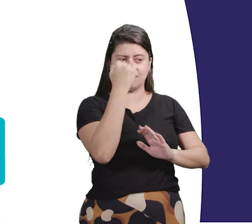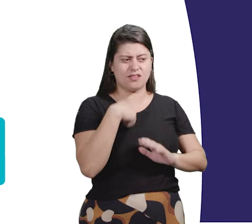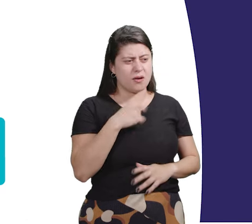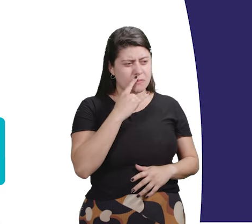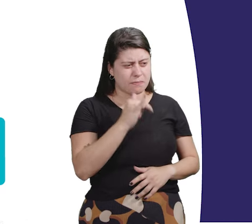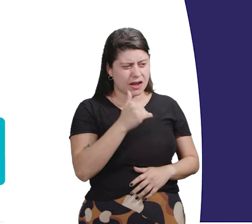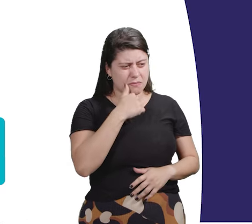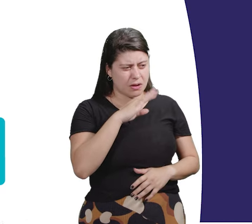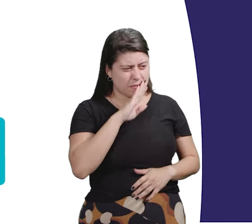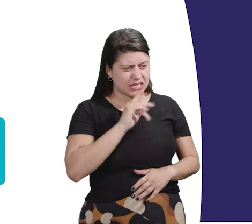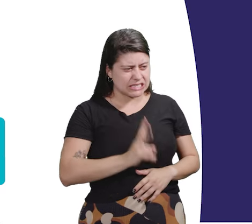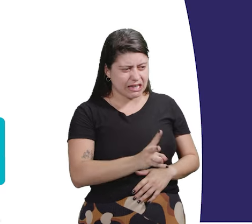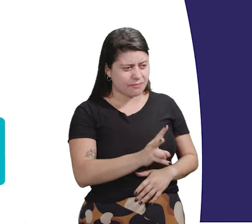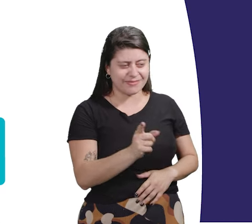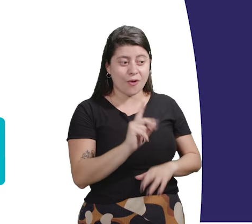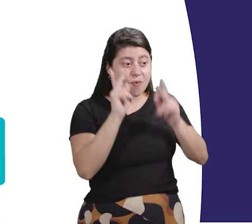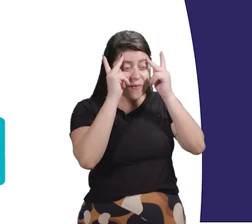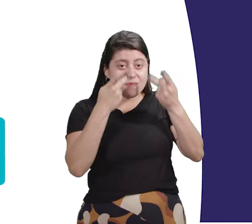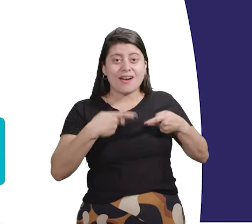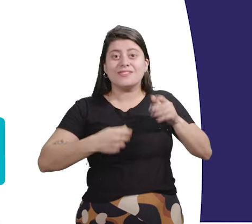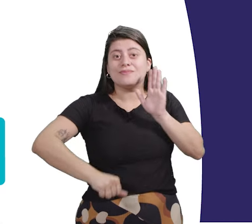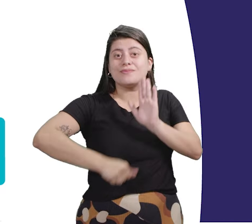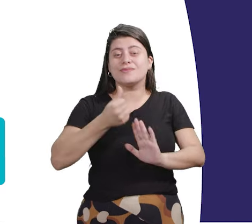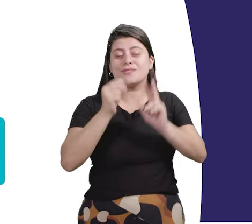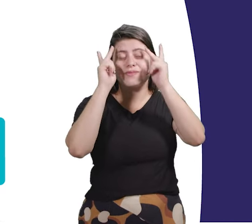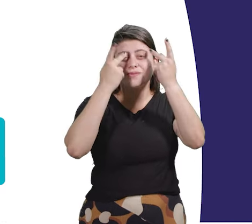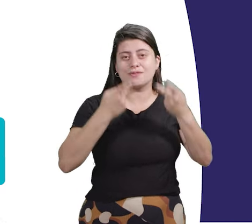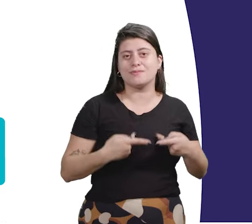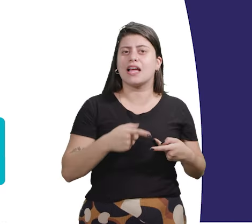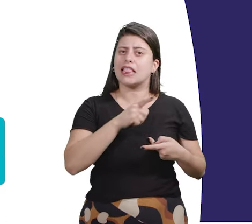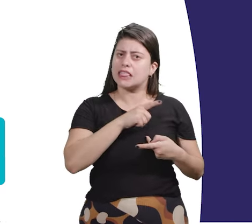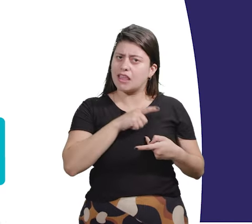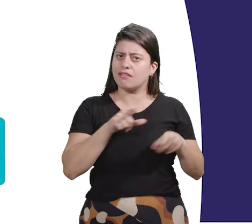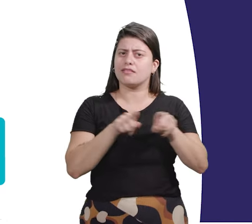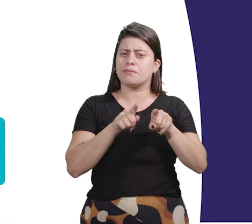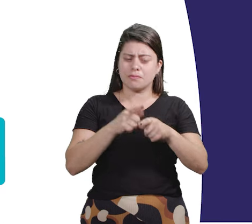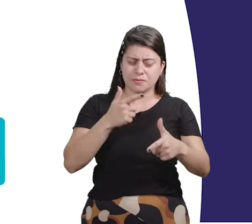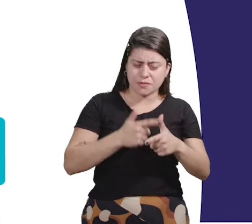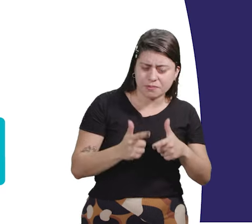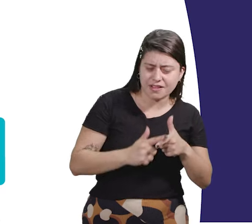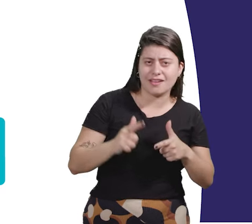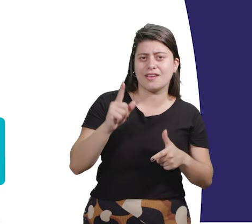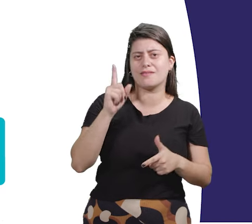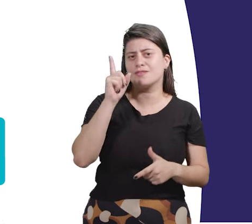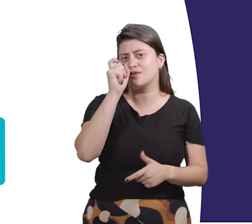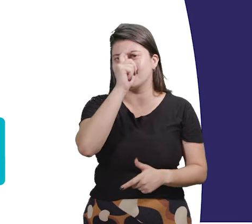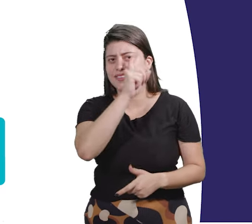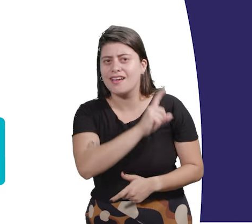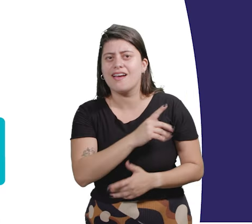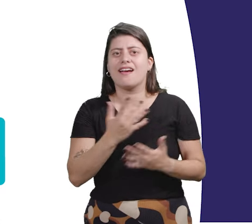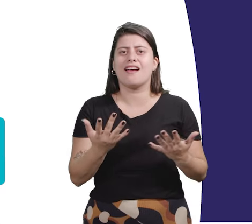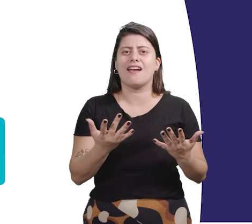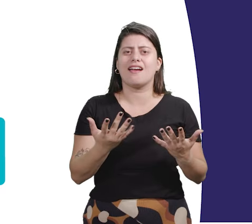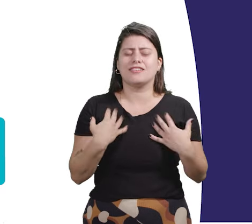de pais são pessoas, né? São seres humanos, com seus limites, com suas